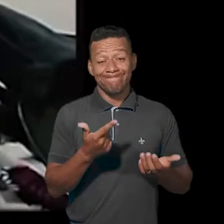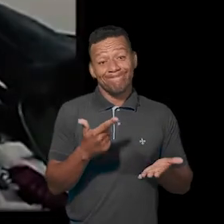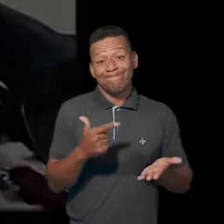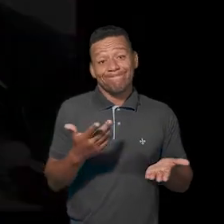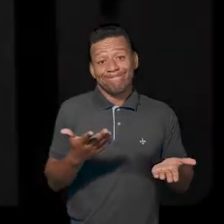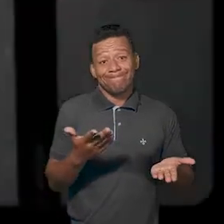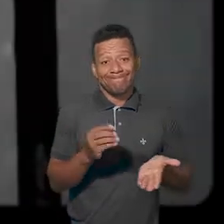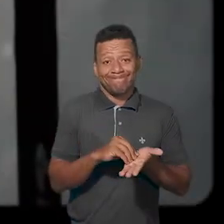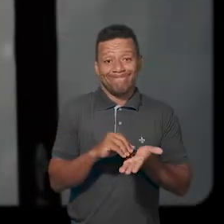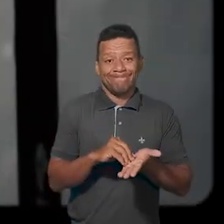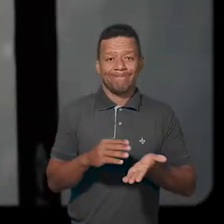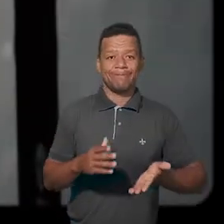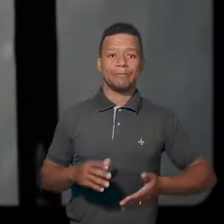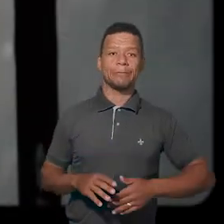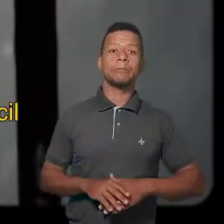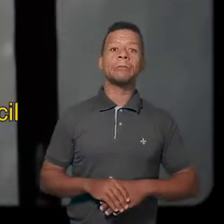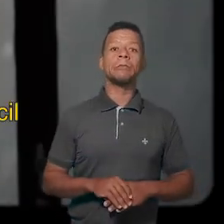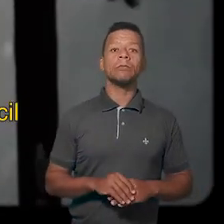não tem.